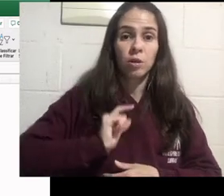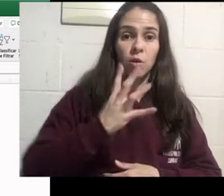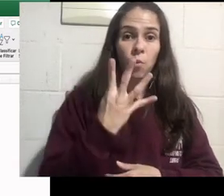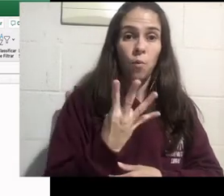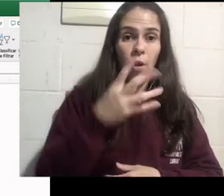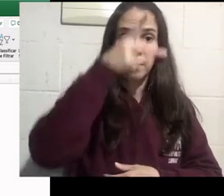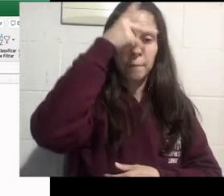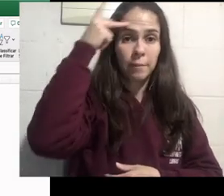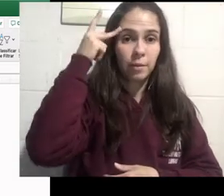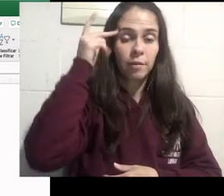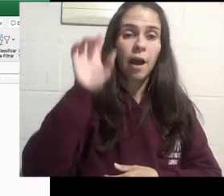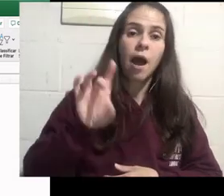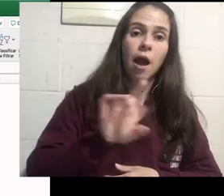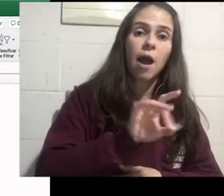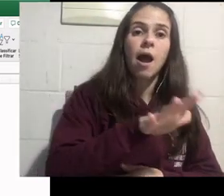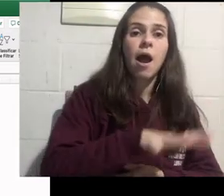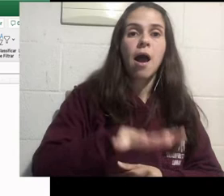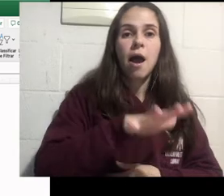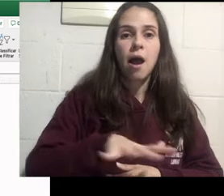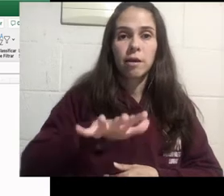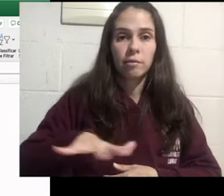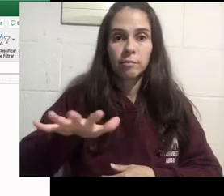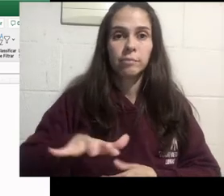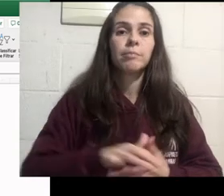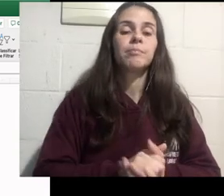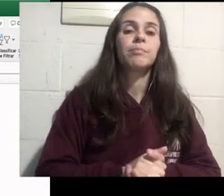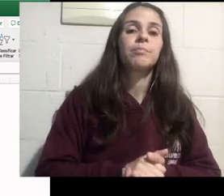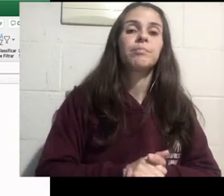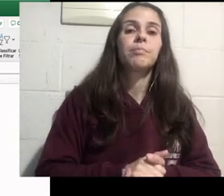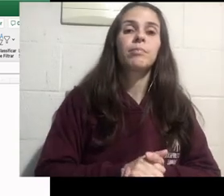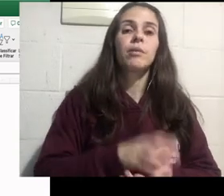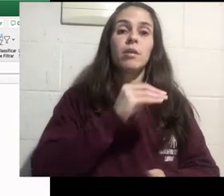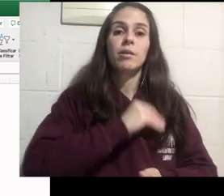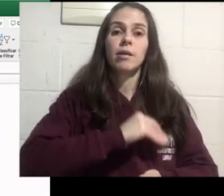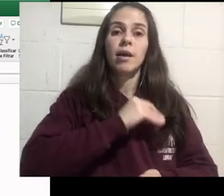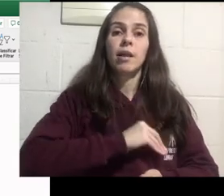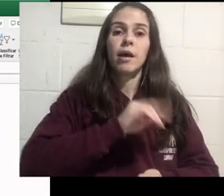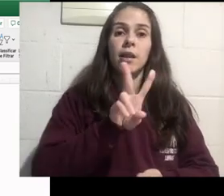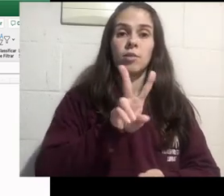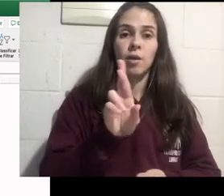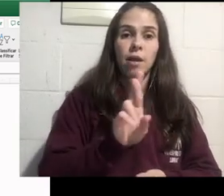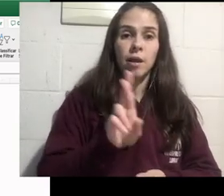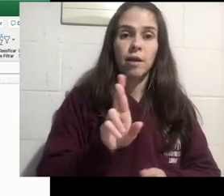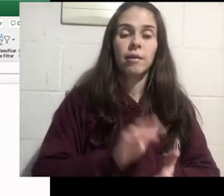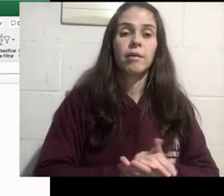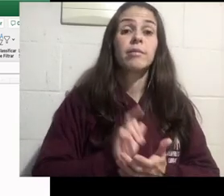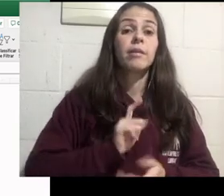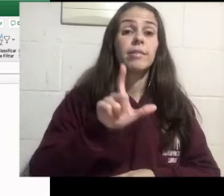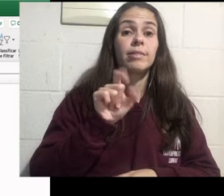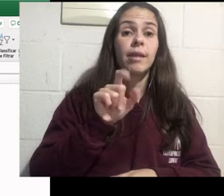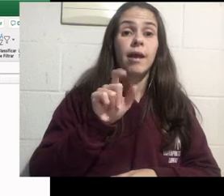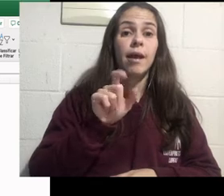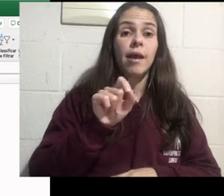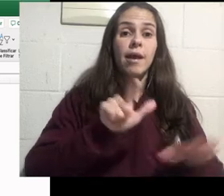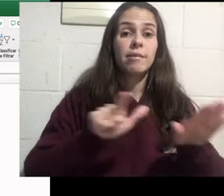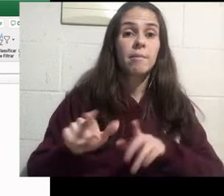4 diretores, um para cada área, de marketing, produção, finanças, gestão de pessoas. O salário do diretor é R$ 2,00, então nós temos 10 semanas,